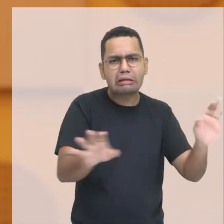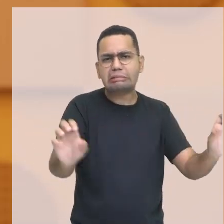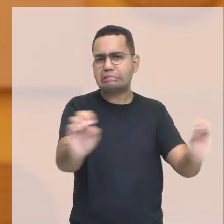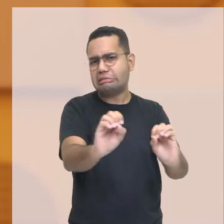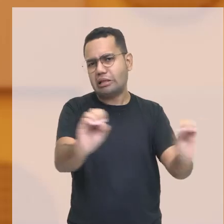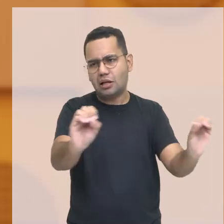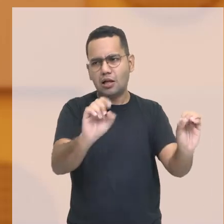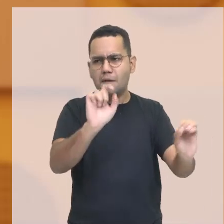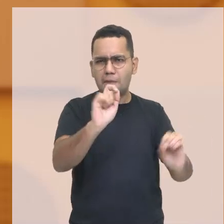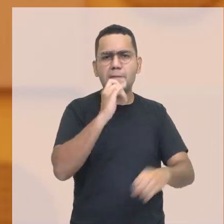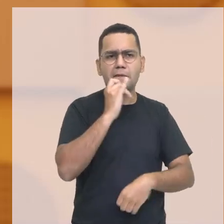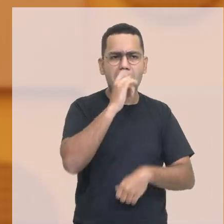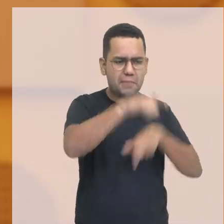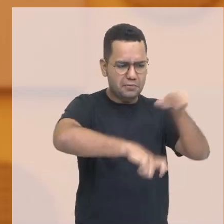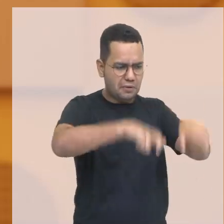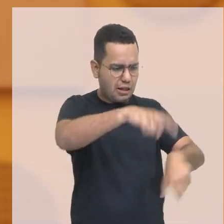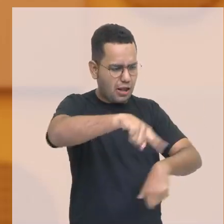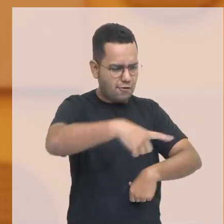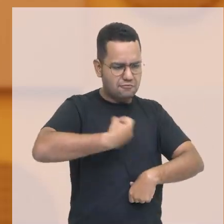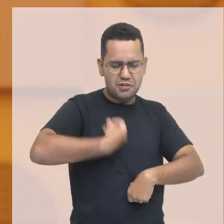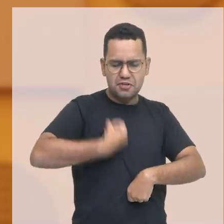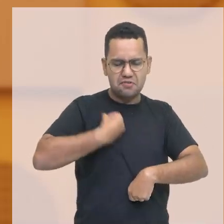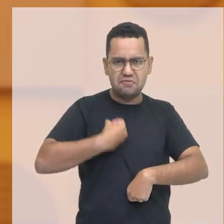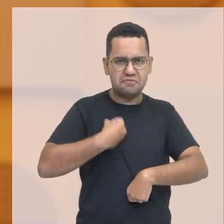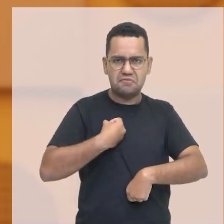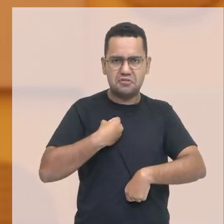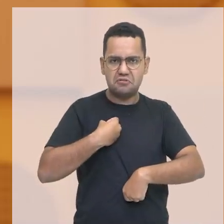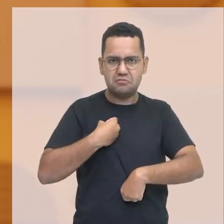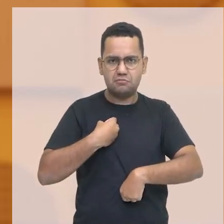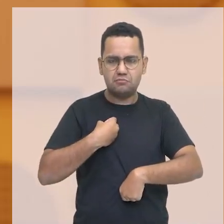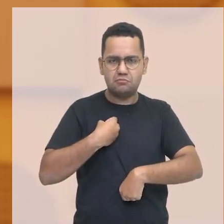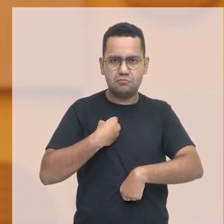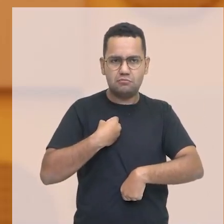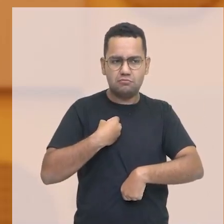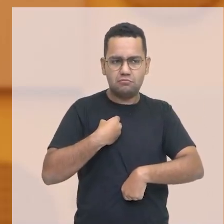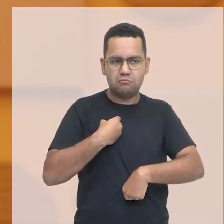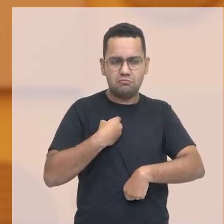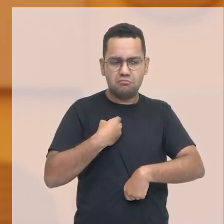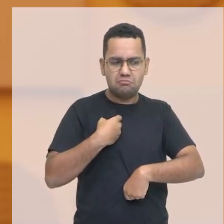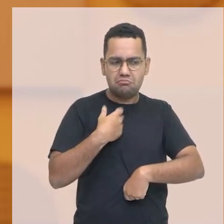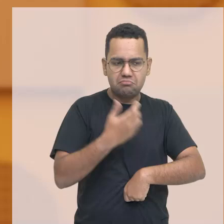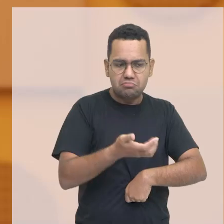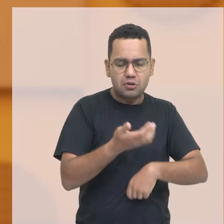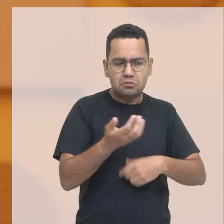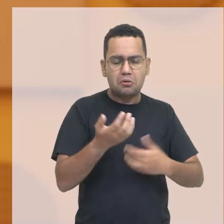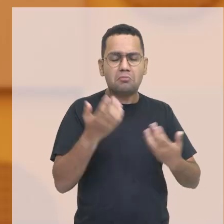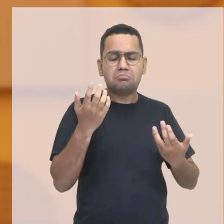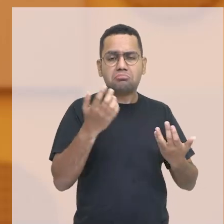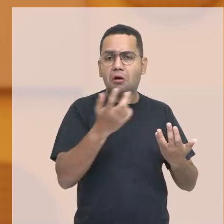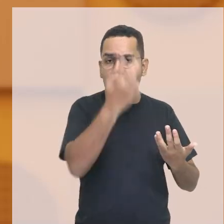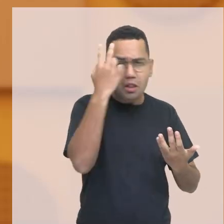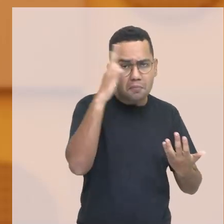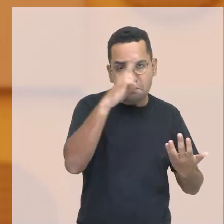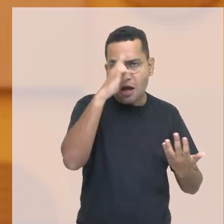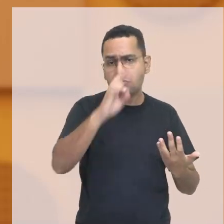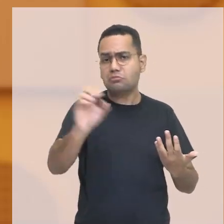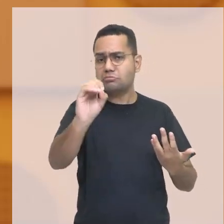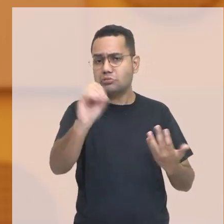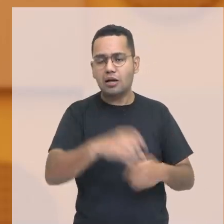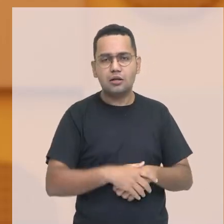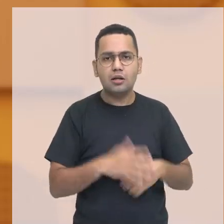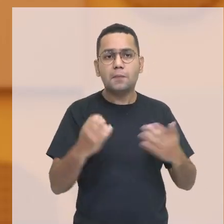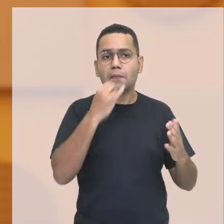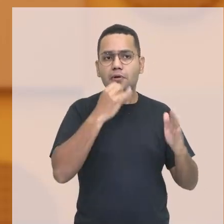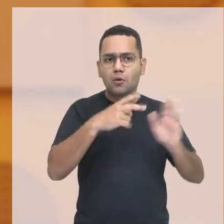eram levadas em consideração. Muitas vezes, até mesmo os danos ambientais que esses projetos, porventura, fossem causar, não eram levados